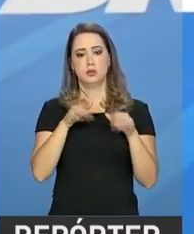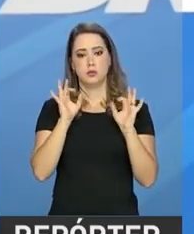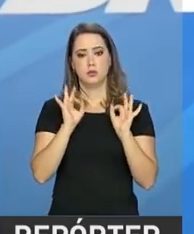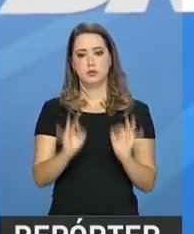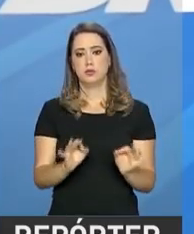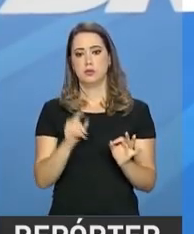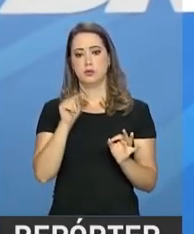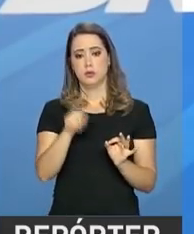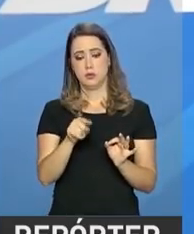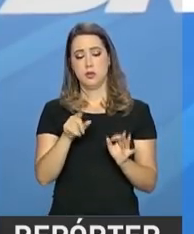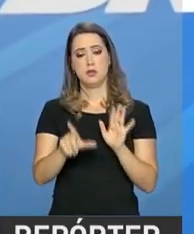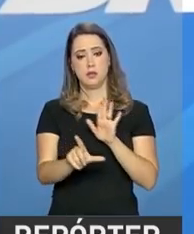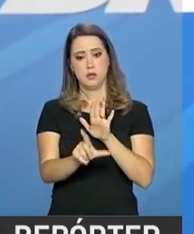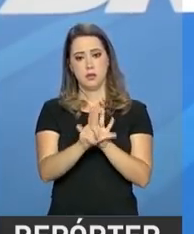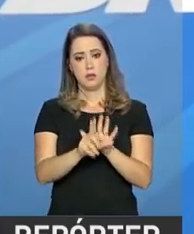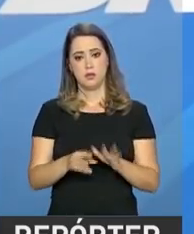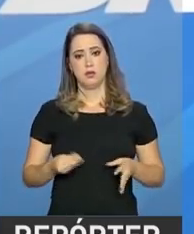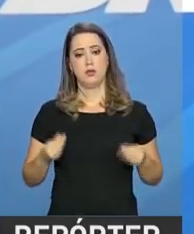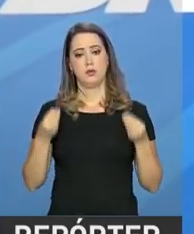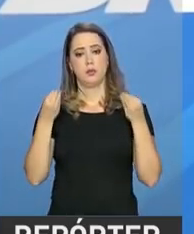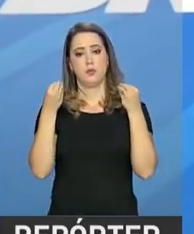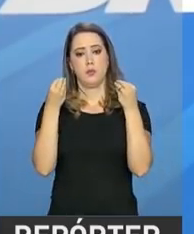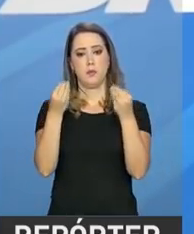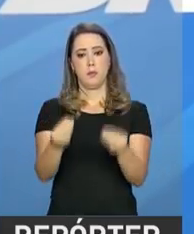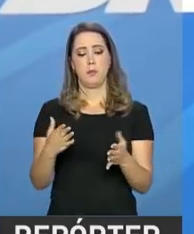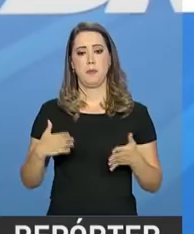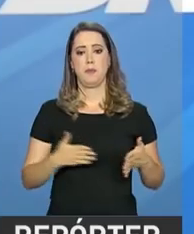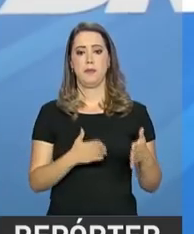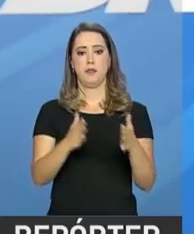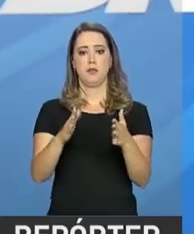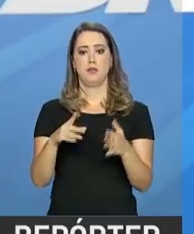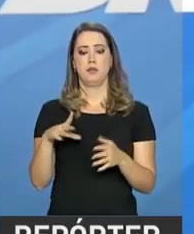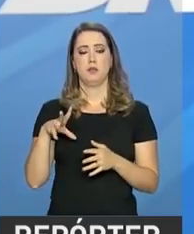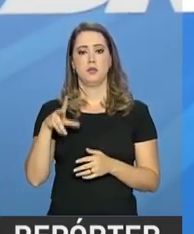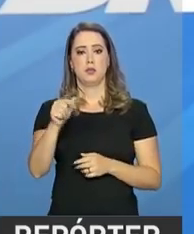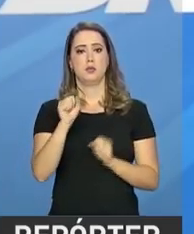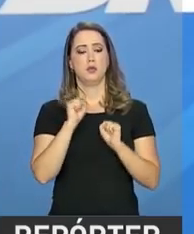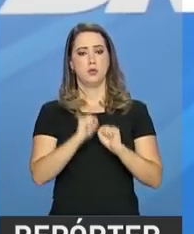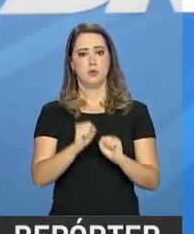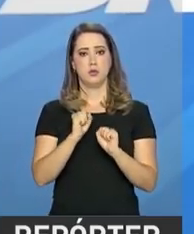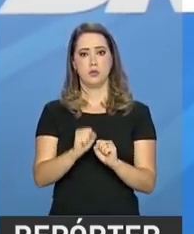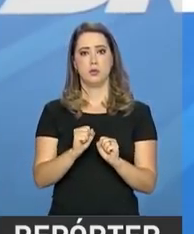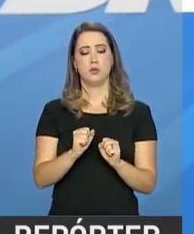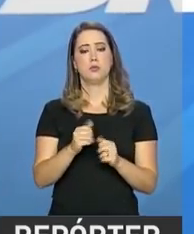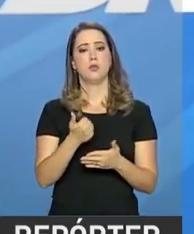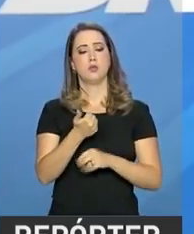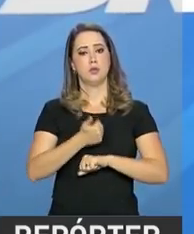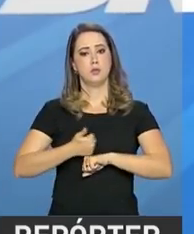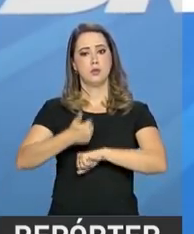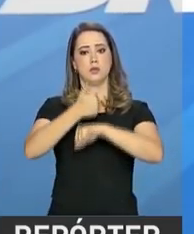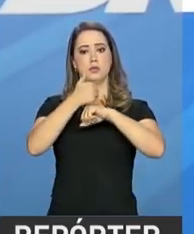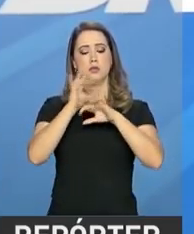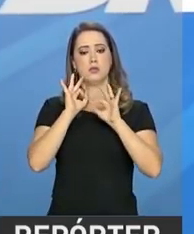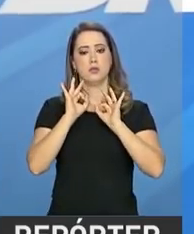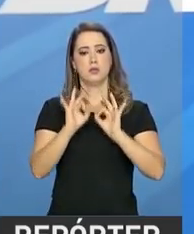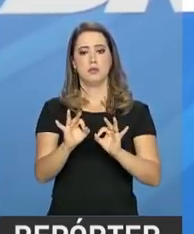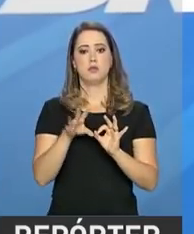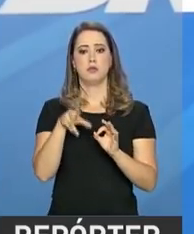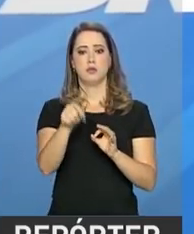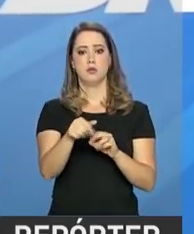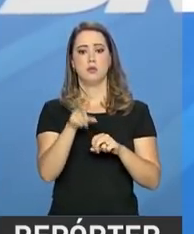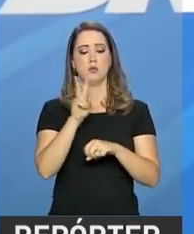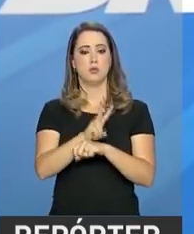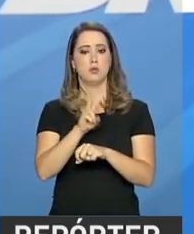e esse decreto vem oferecer um caminho para que todos possam se profissionalizar adequadamente e com toda a